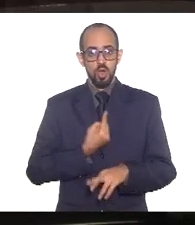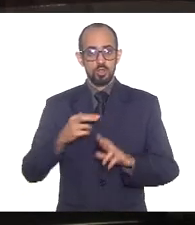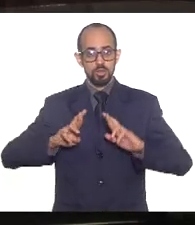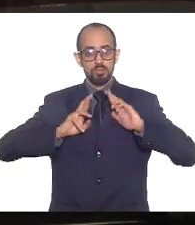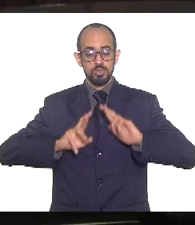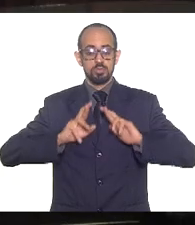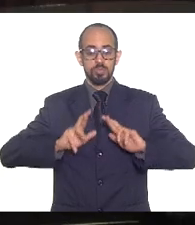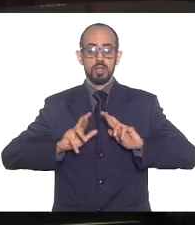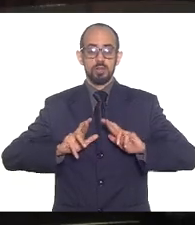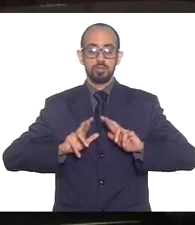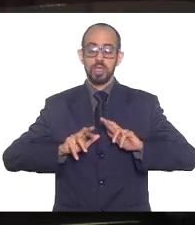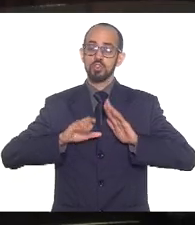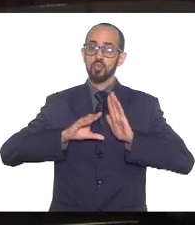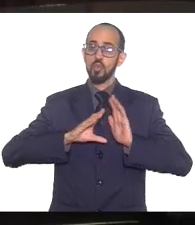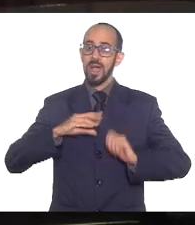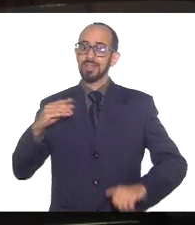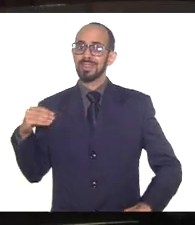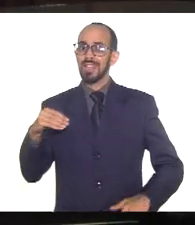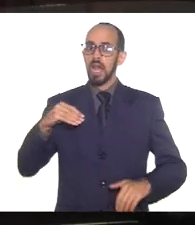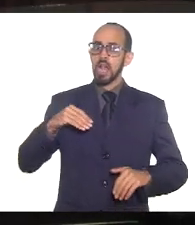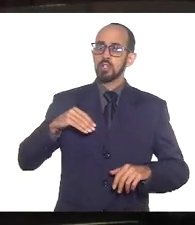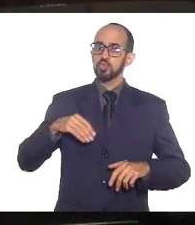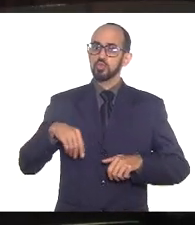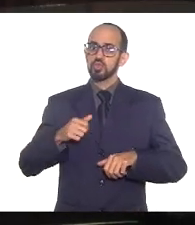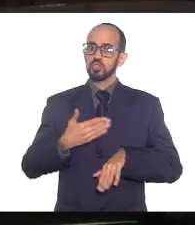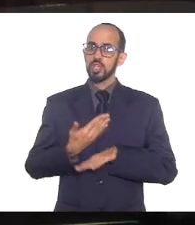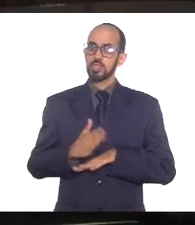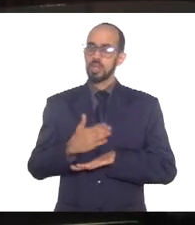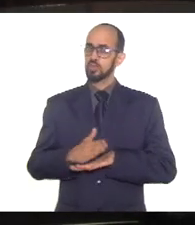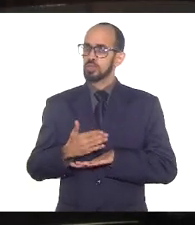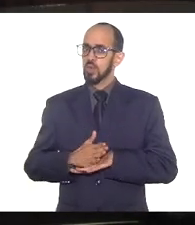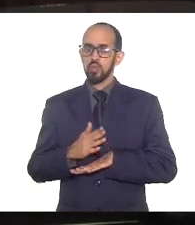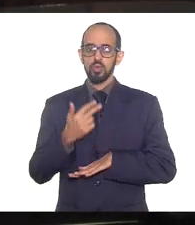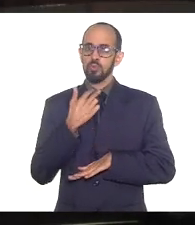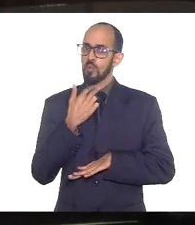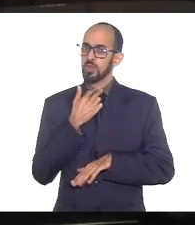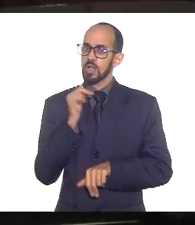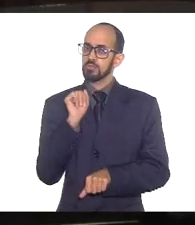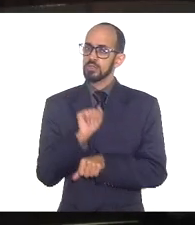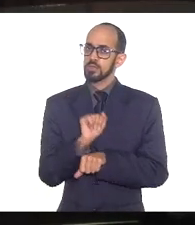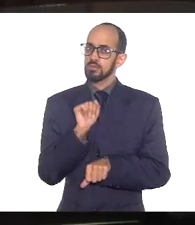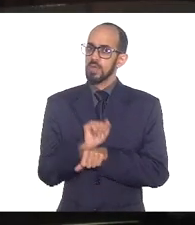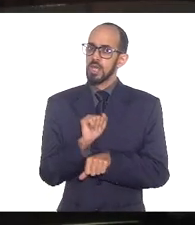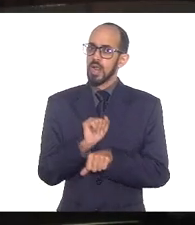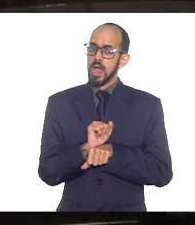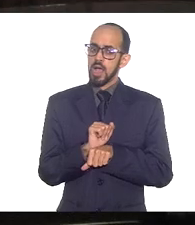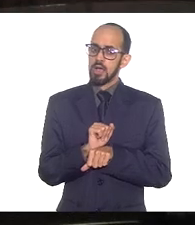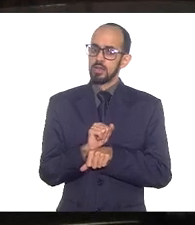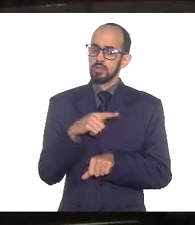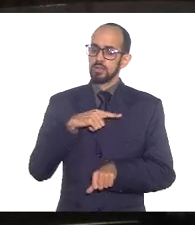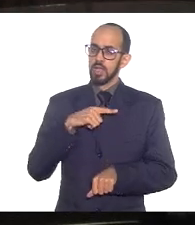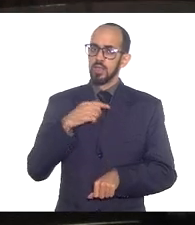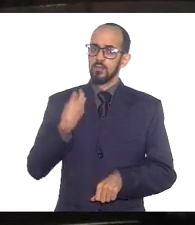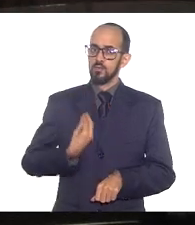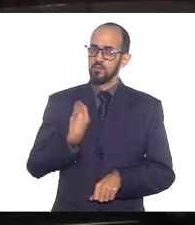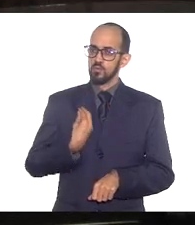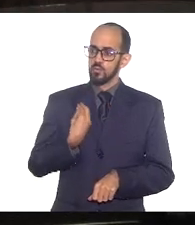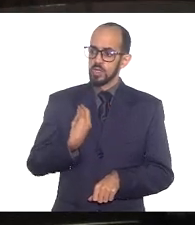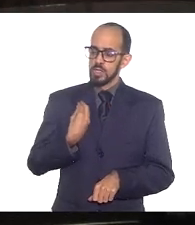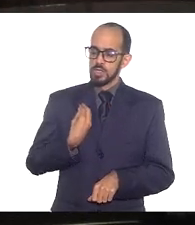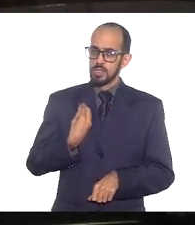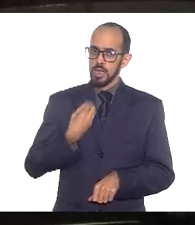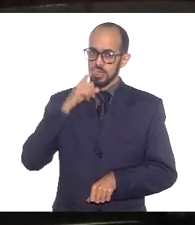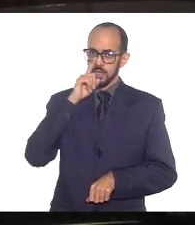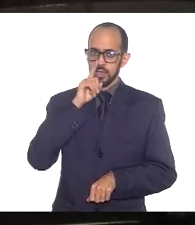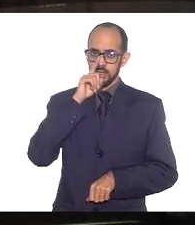apenas um atraso procedimental não é podemos esperar mais visto está em jogo porque se esta